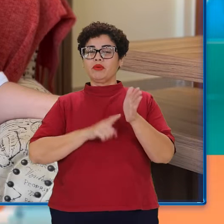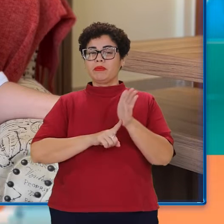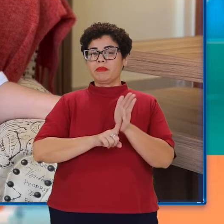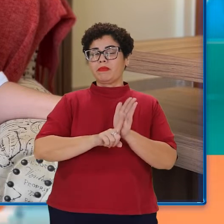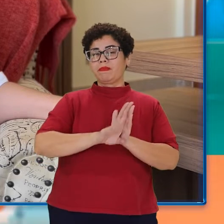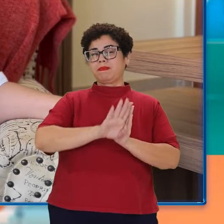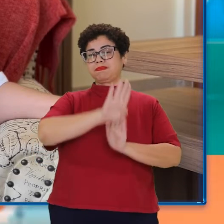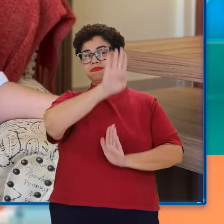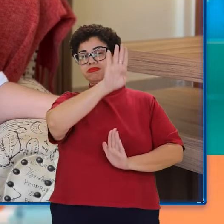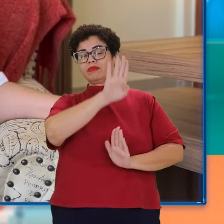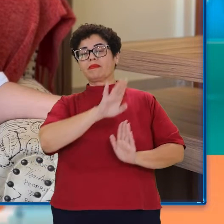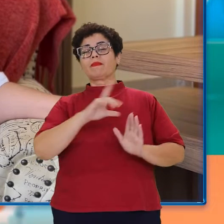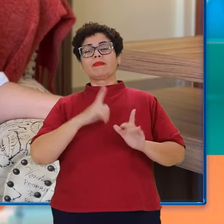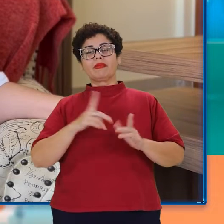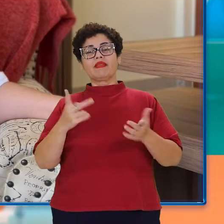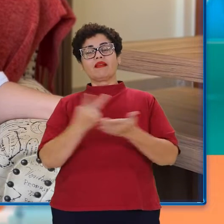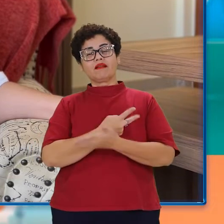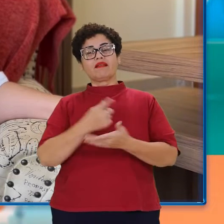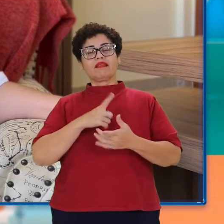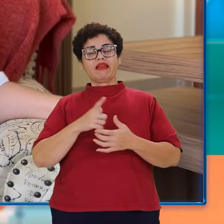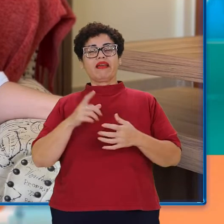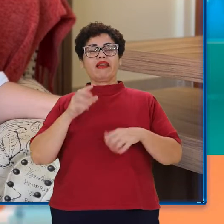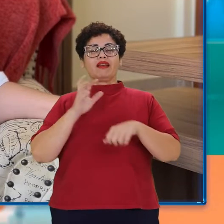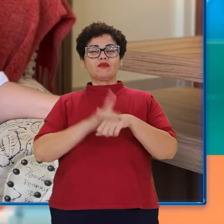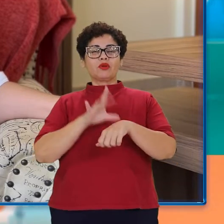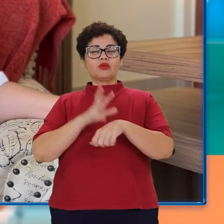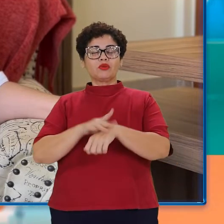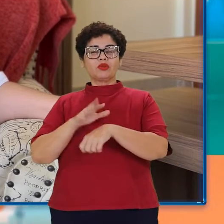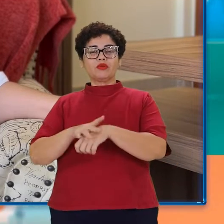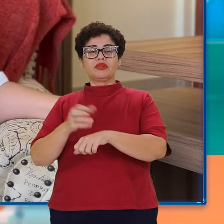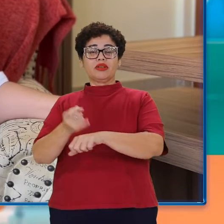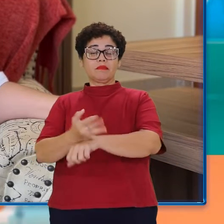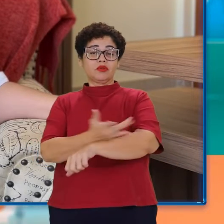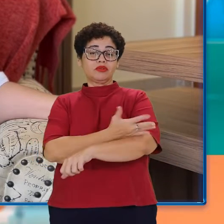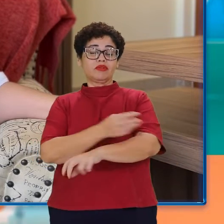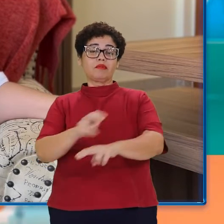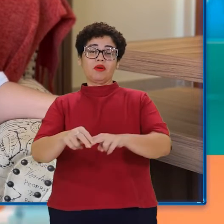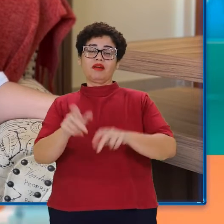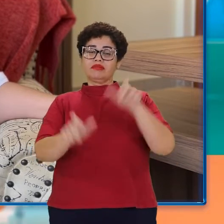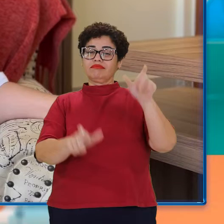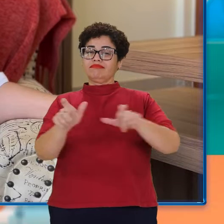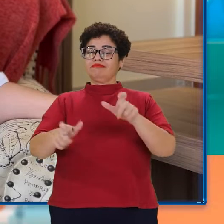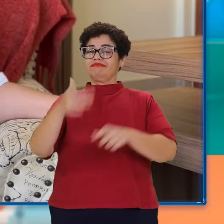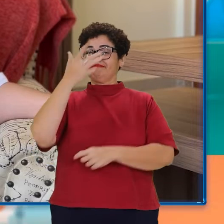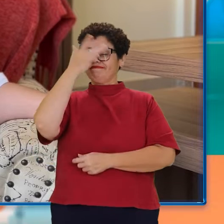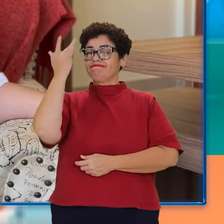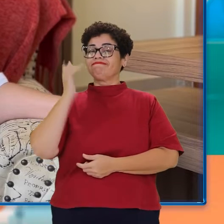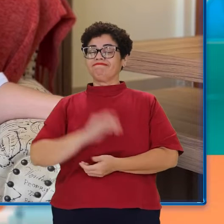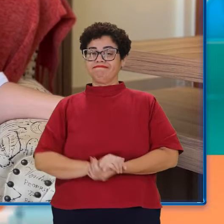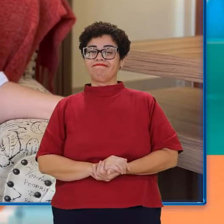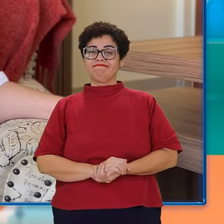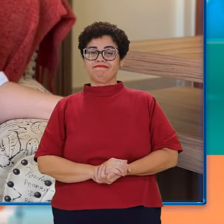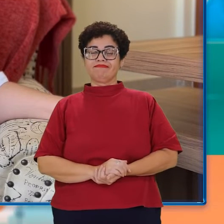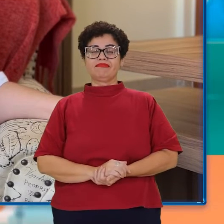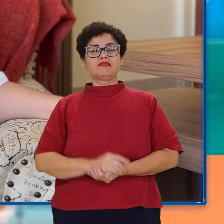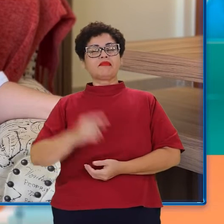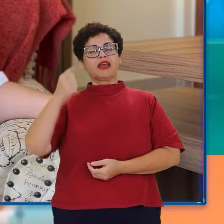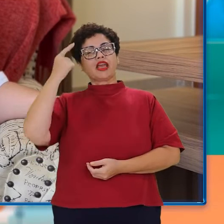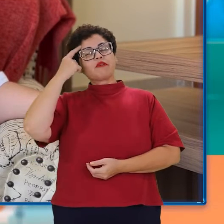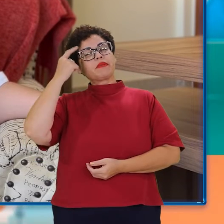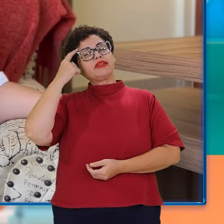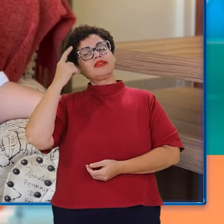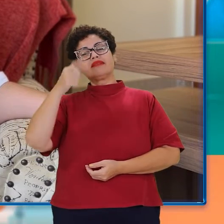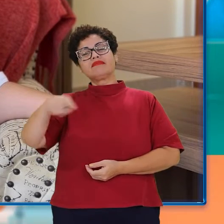números altíssimos de uma situação, de um adoecimento, né, emocional, mental das pessoas.